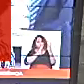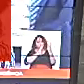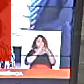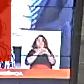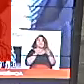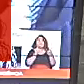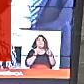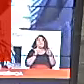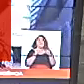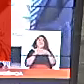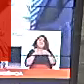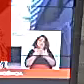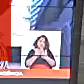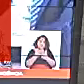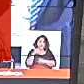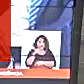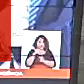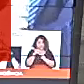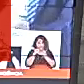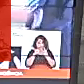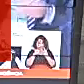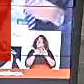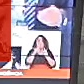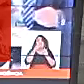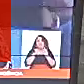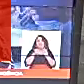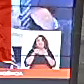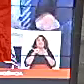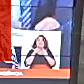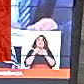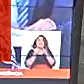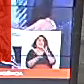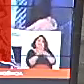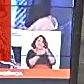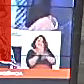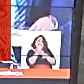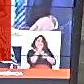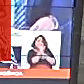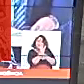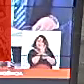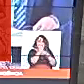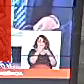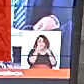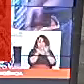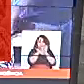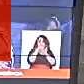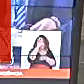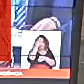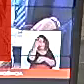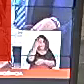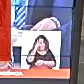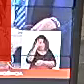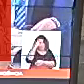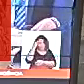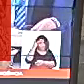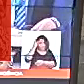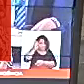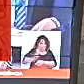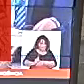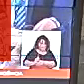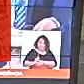em 2016, a emissão da carteira para a pessoa com deficiência. Mas o que